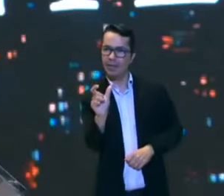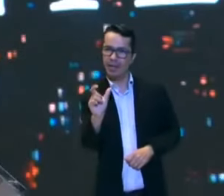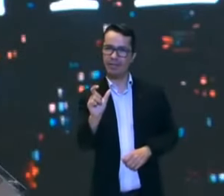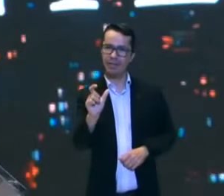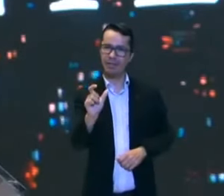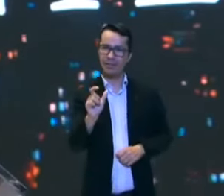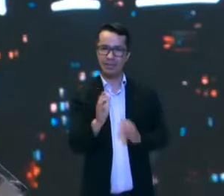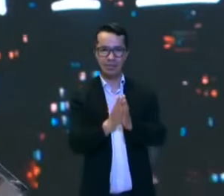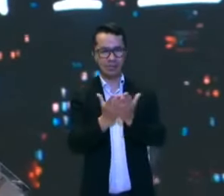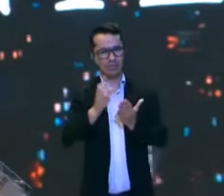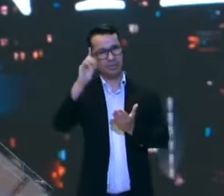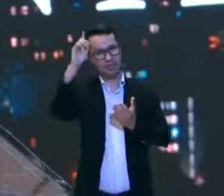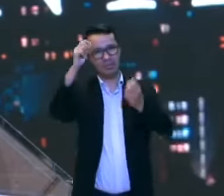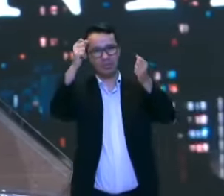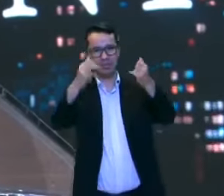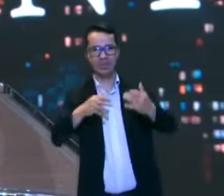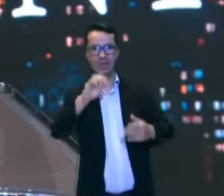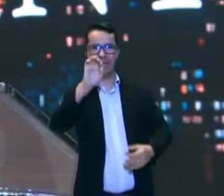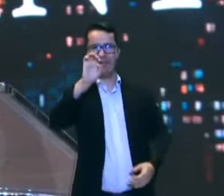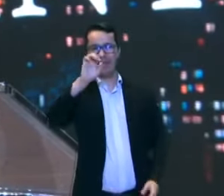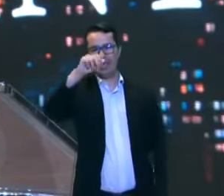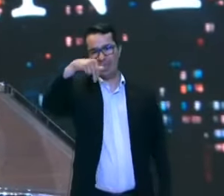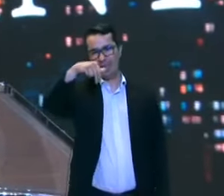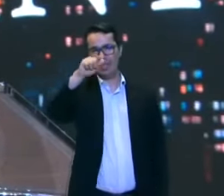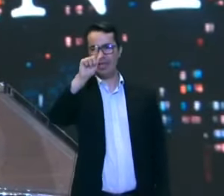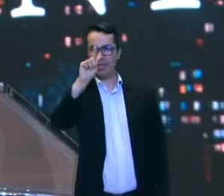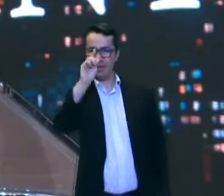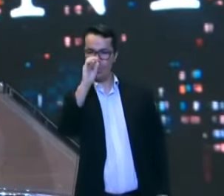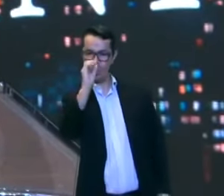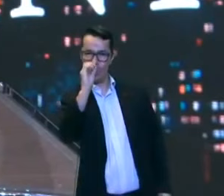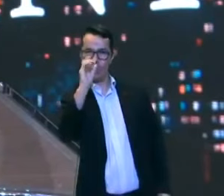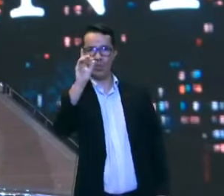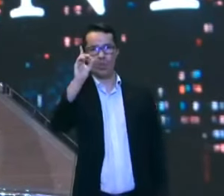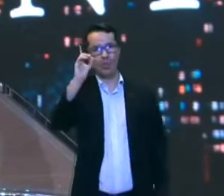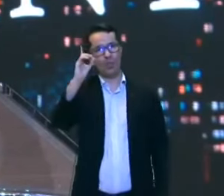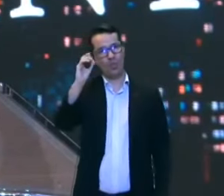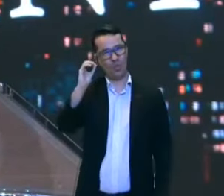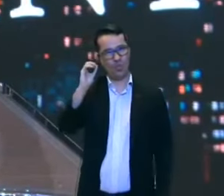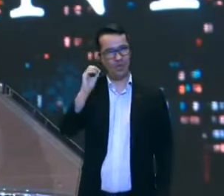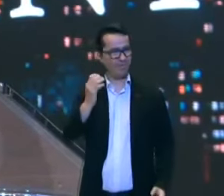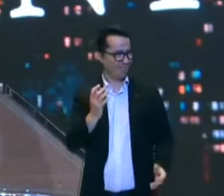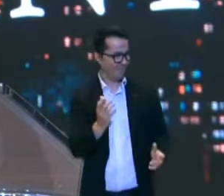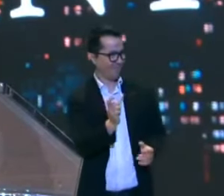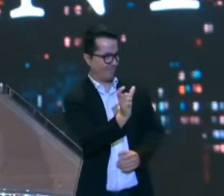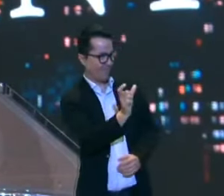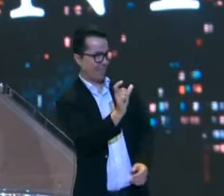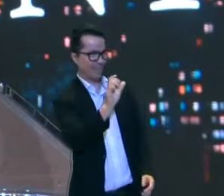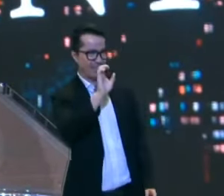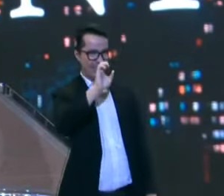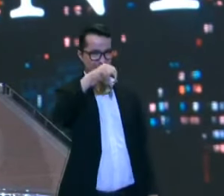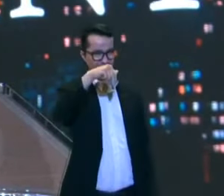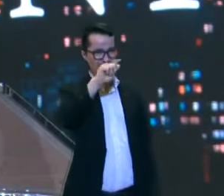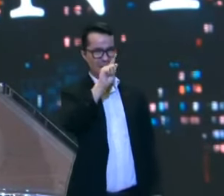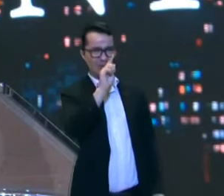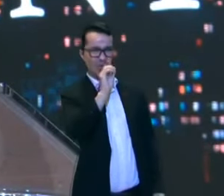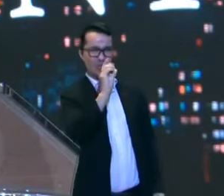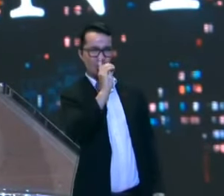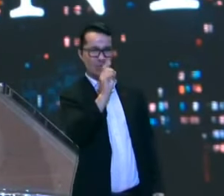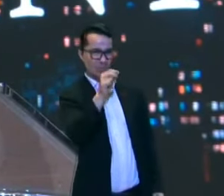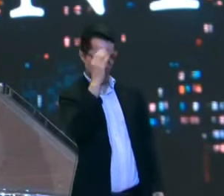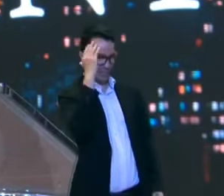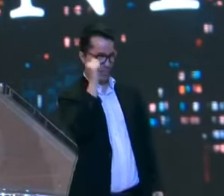essa palavra na Bíblia? Você tem a versão mais velha, você vai encontrar lá engodo. Quem sabe o que é engodo aqui?